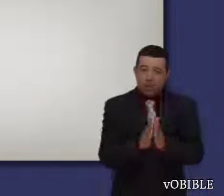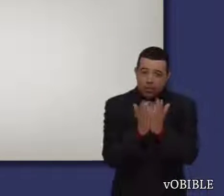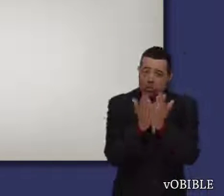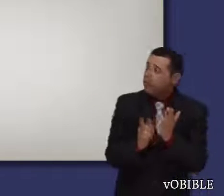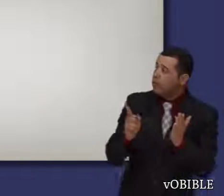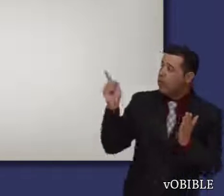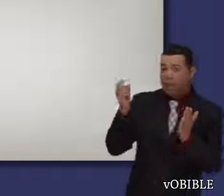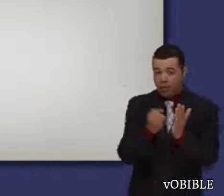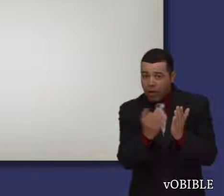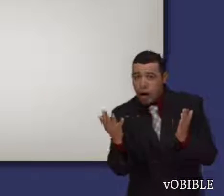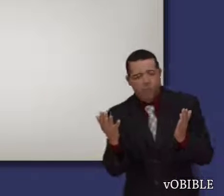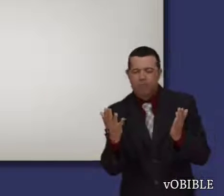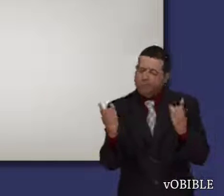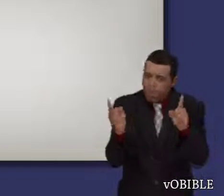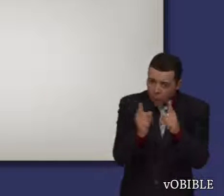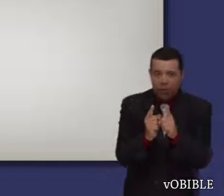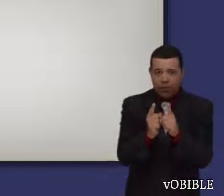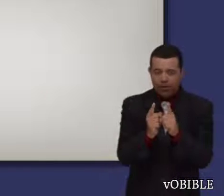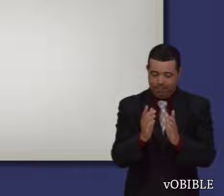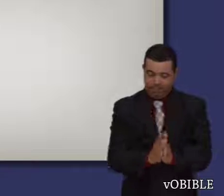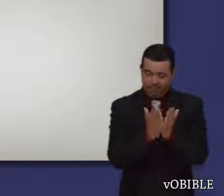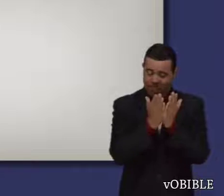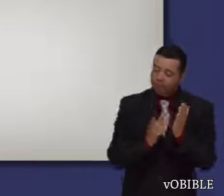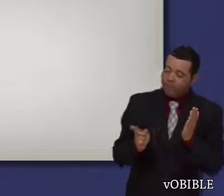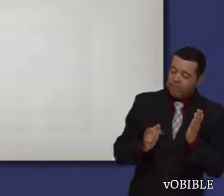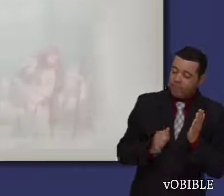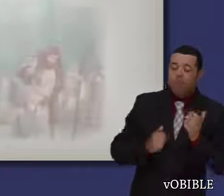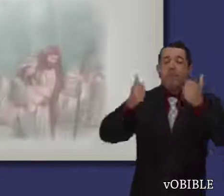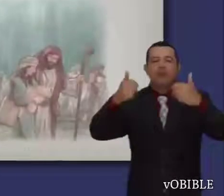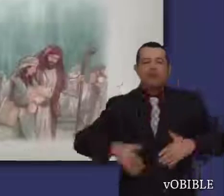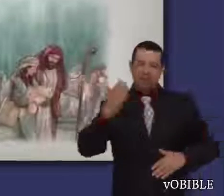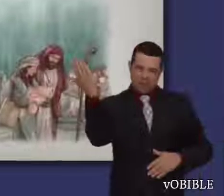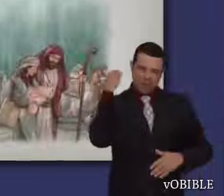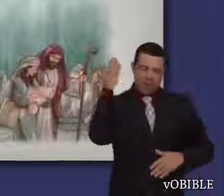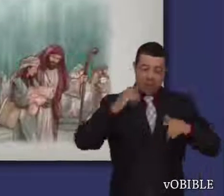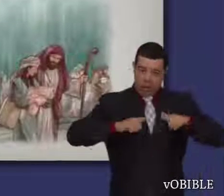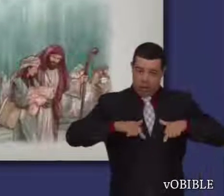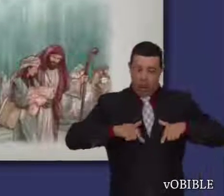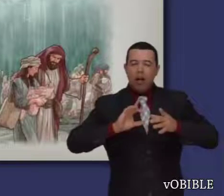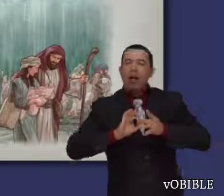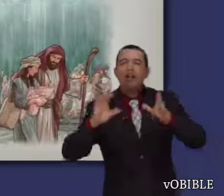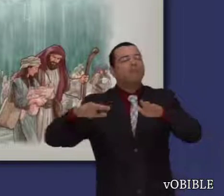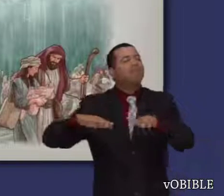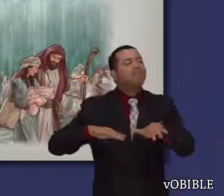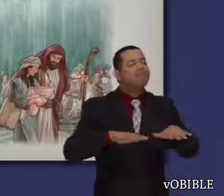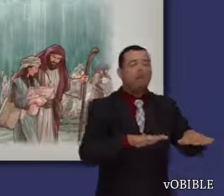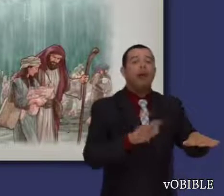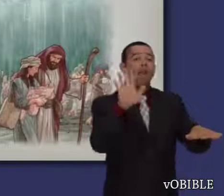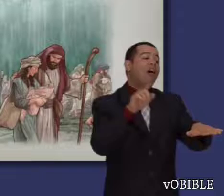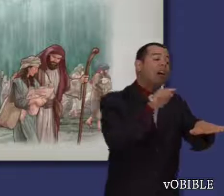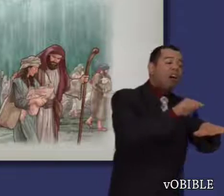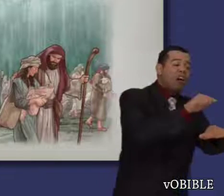A carta de Judas tem 25 versículos. No versículo 5, Judas relembra que depois de Jeová